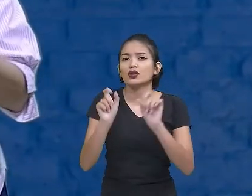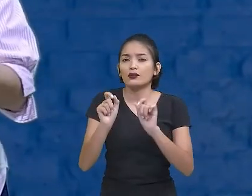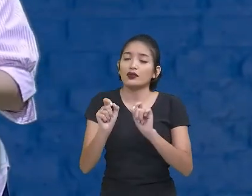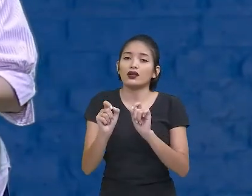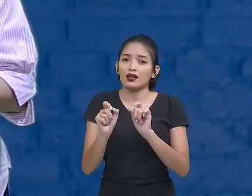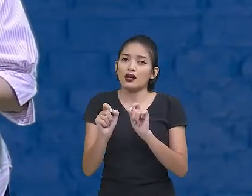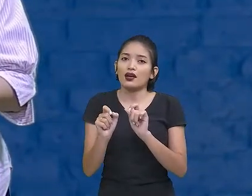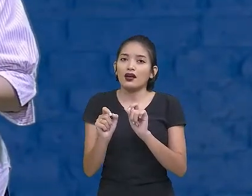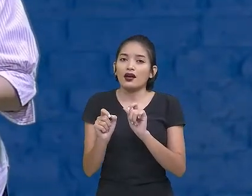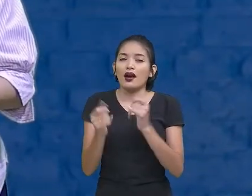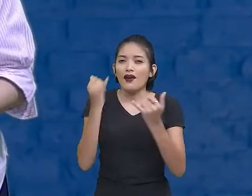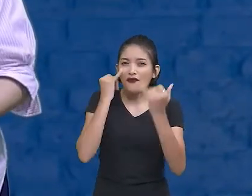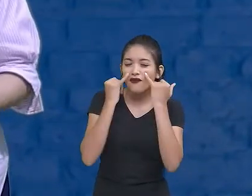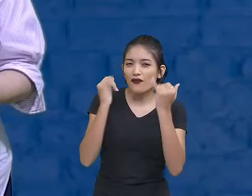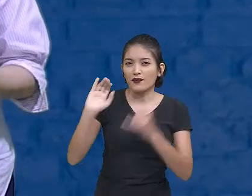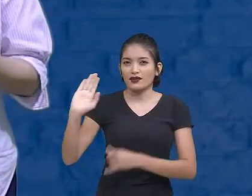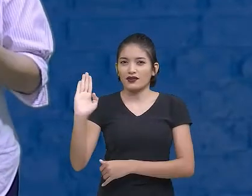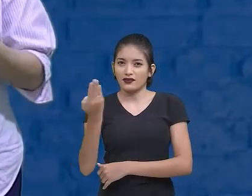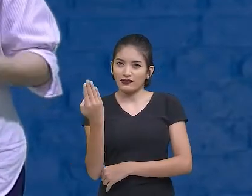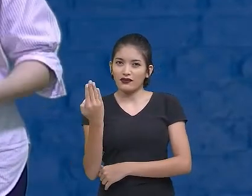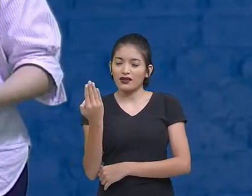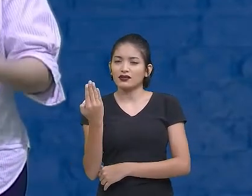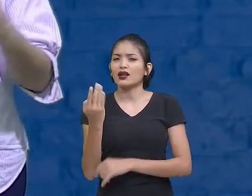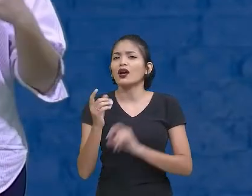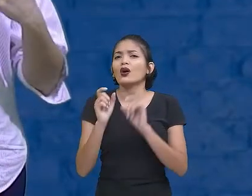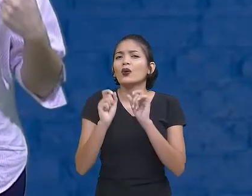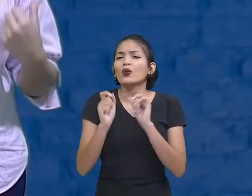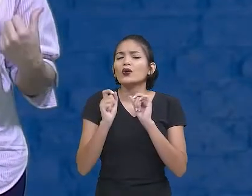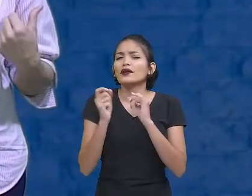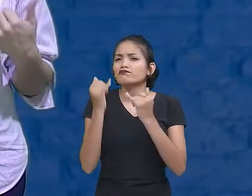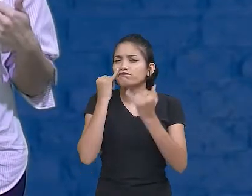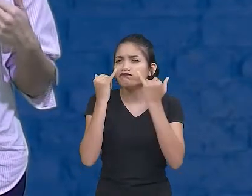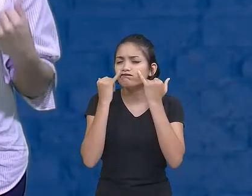as notícias. O que é notícia